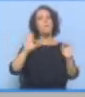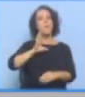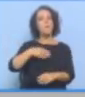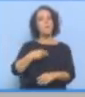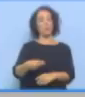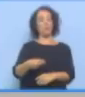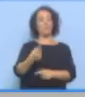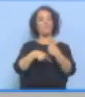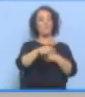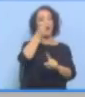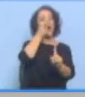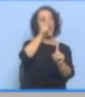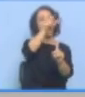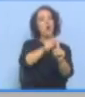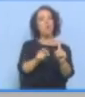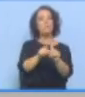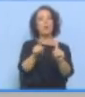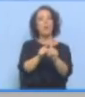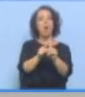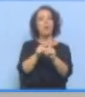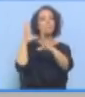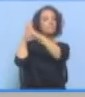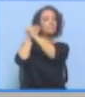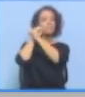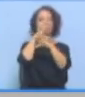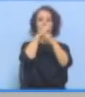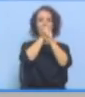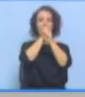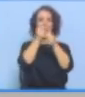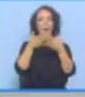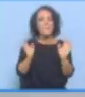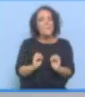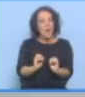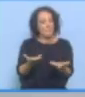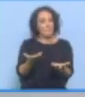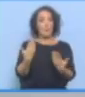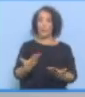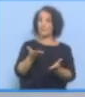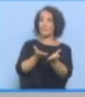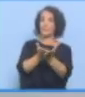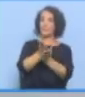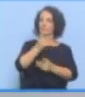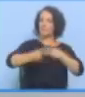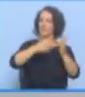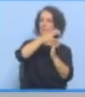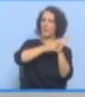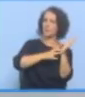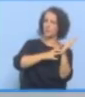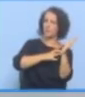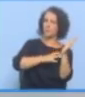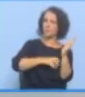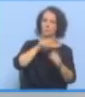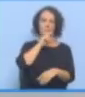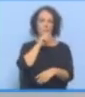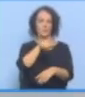tinha fechado a maior parte destas aberturas. Vamos seguir na análise aos textos bíblicos deste